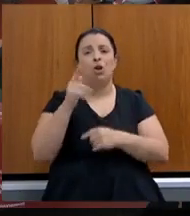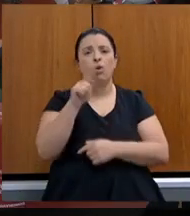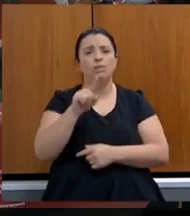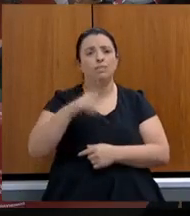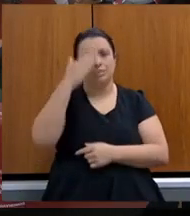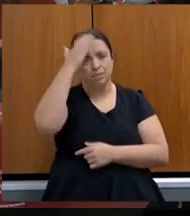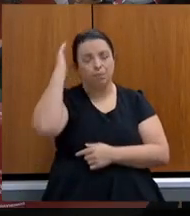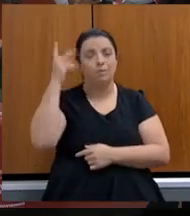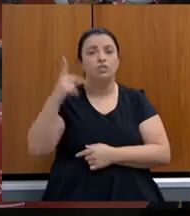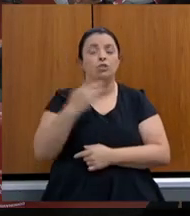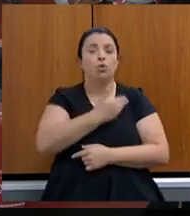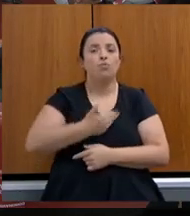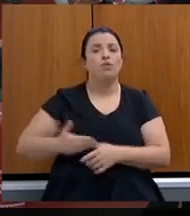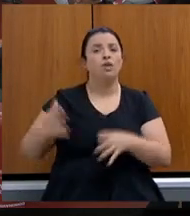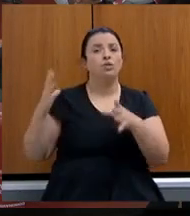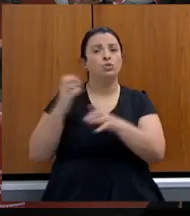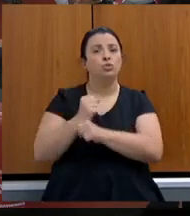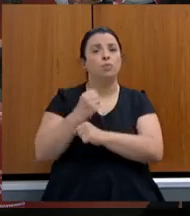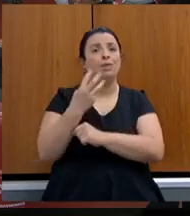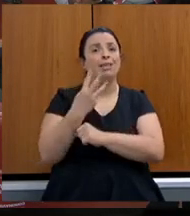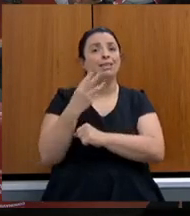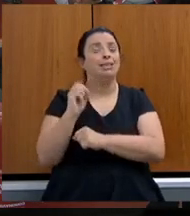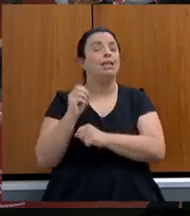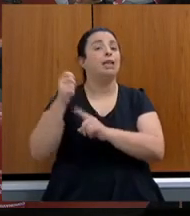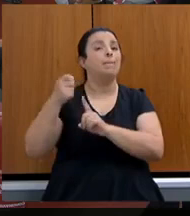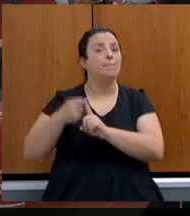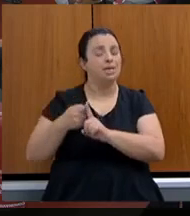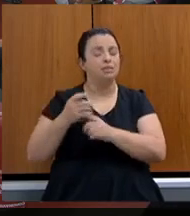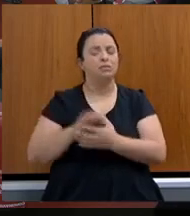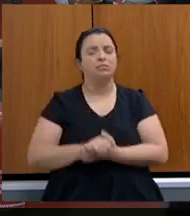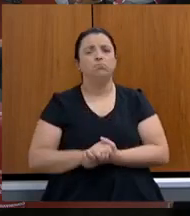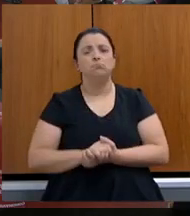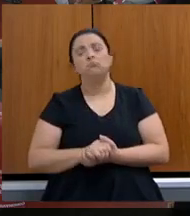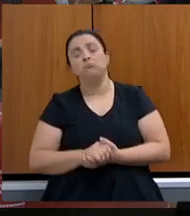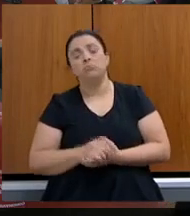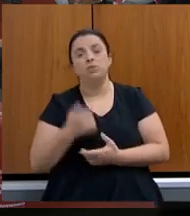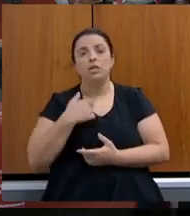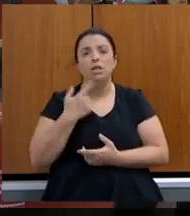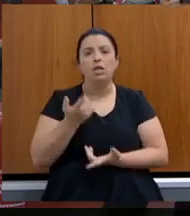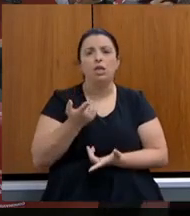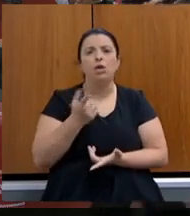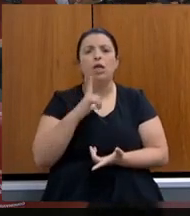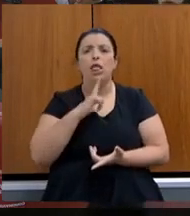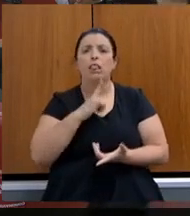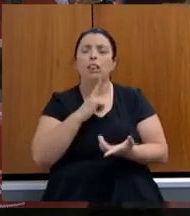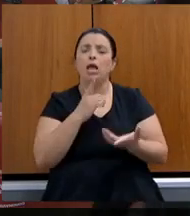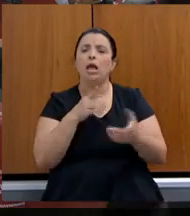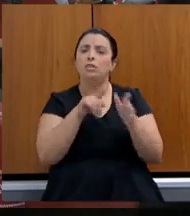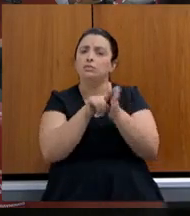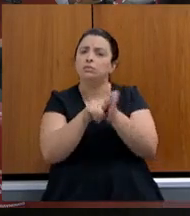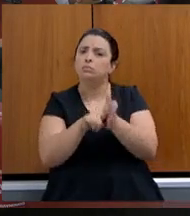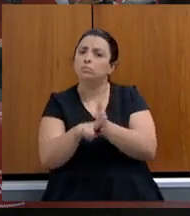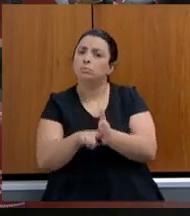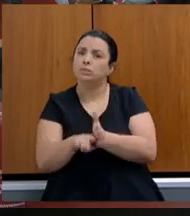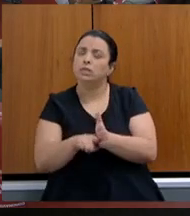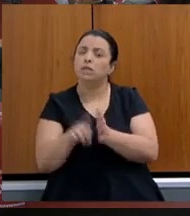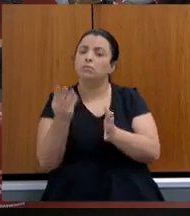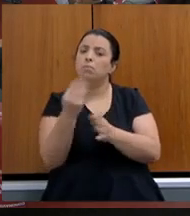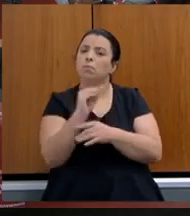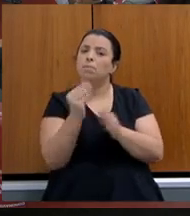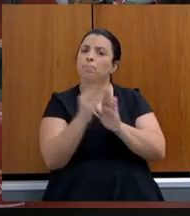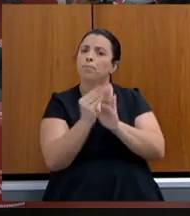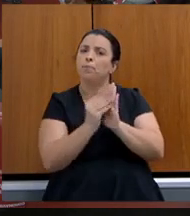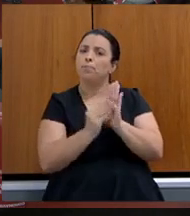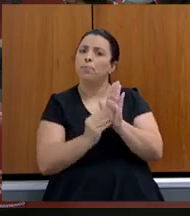largar um pouquinho e as discussões que tudo tem fonte né para que a gente tem acesso às informações eu